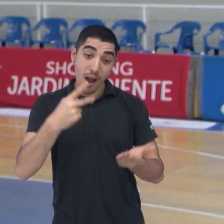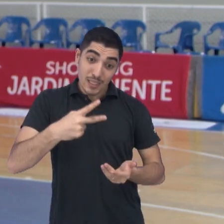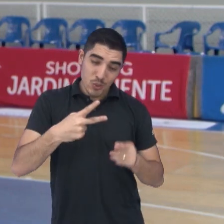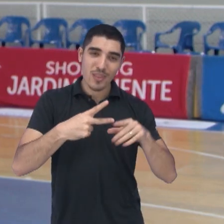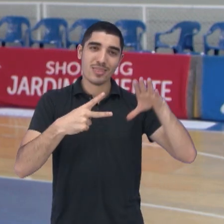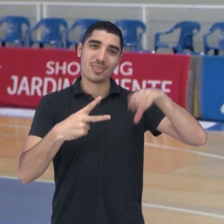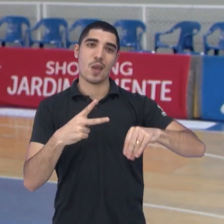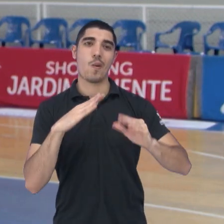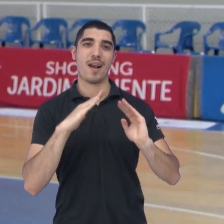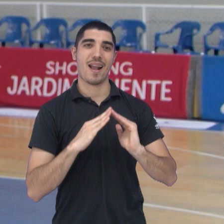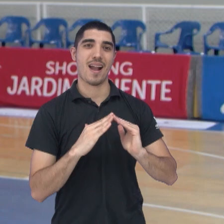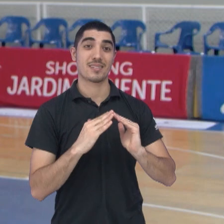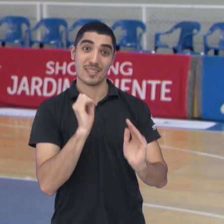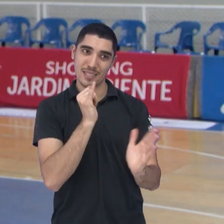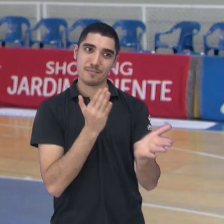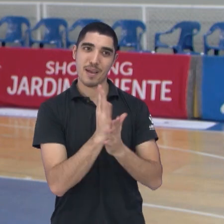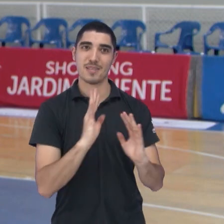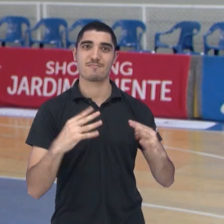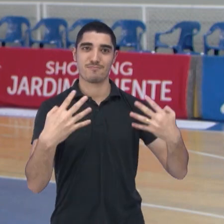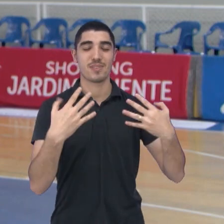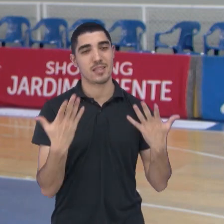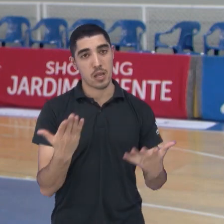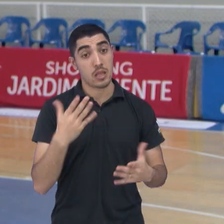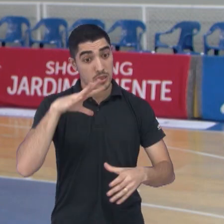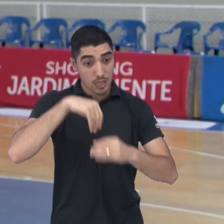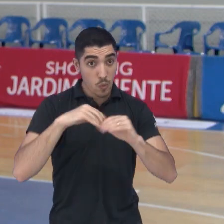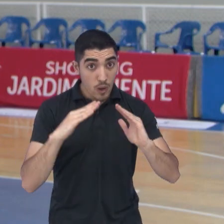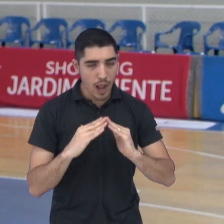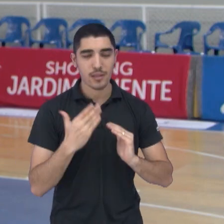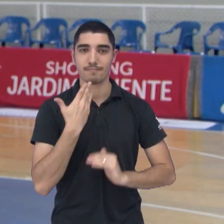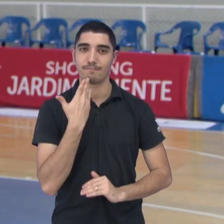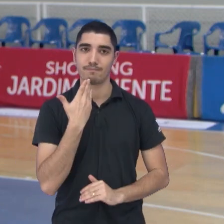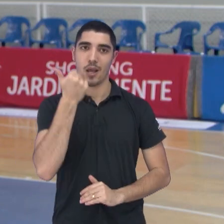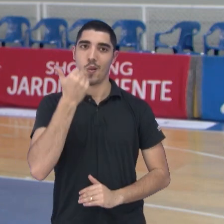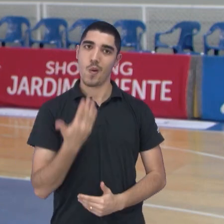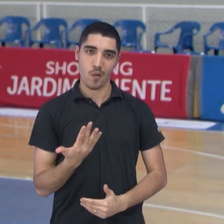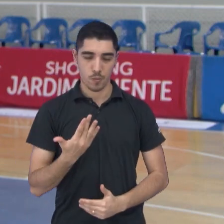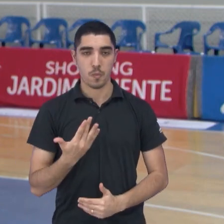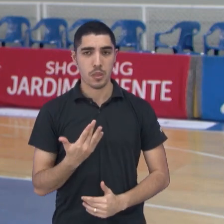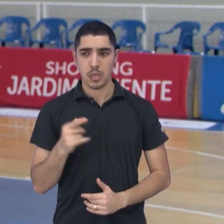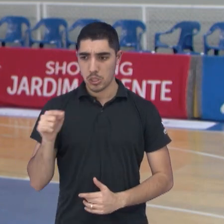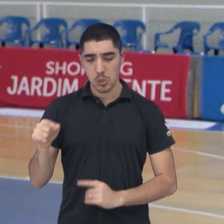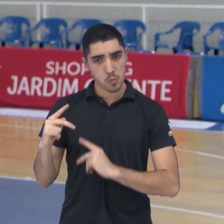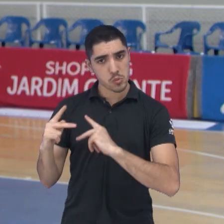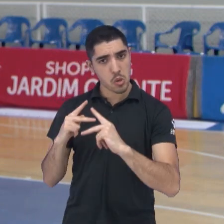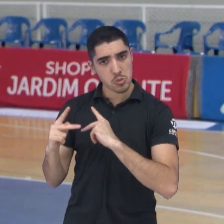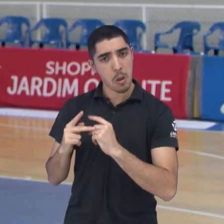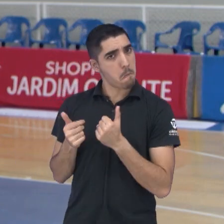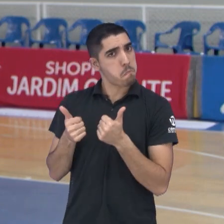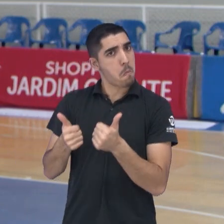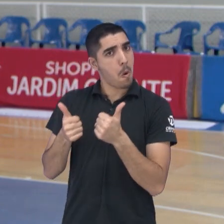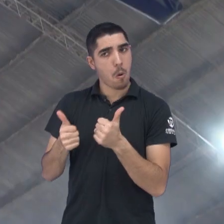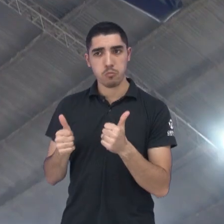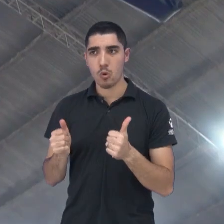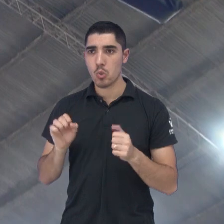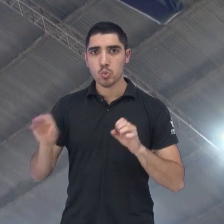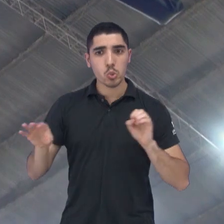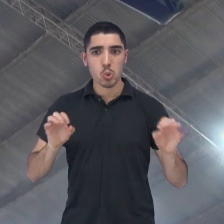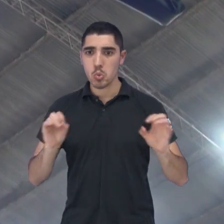gente é muito confortável jogar em casa, a equipe vem se mostrando muito bem nesses jogos,